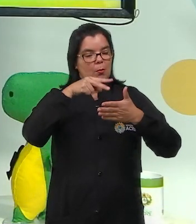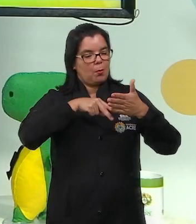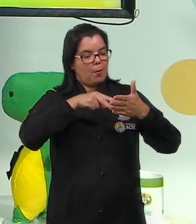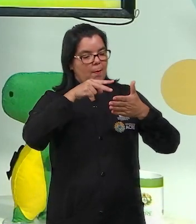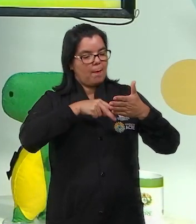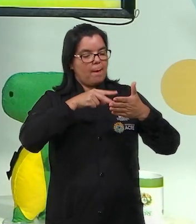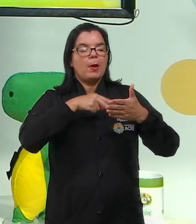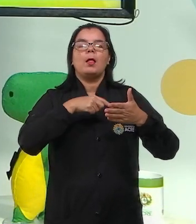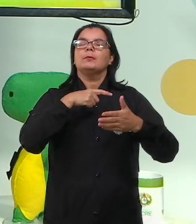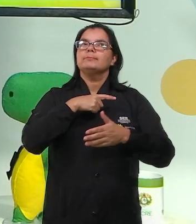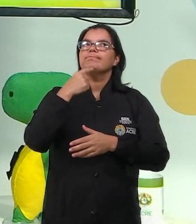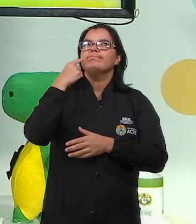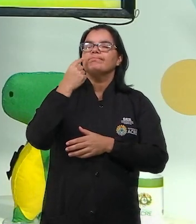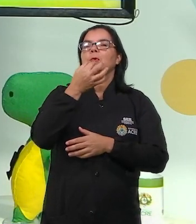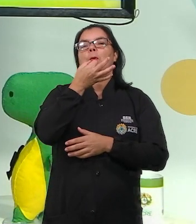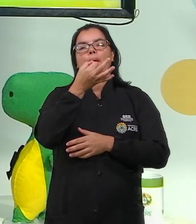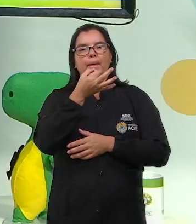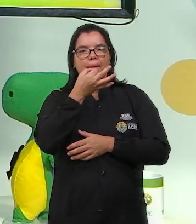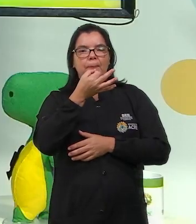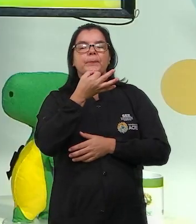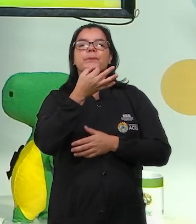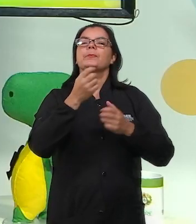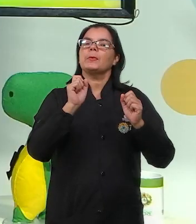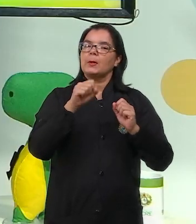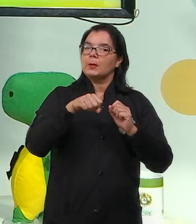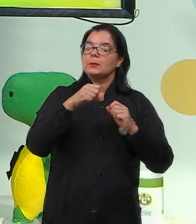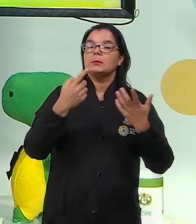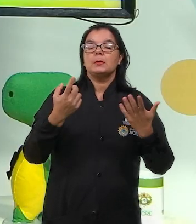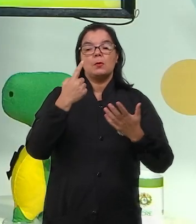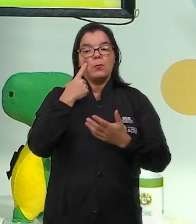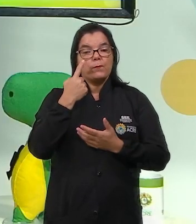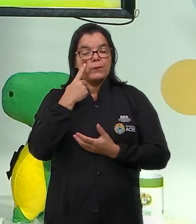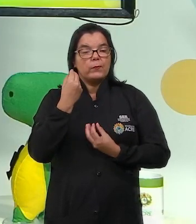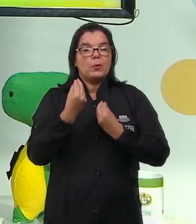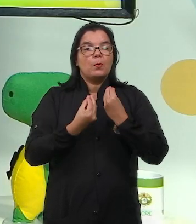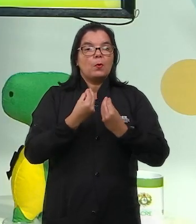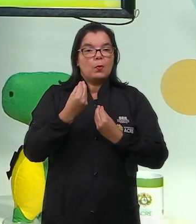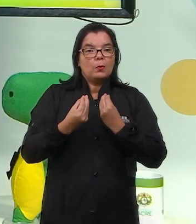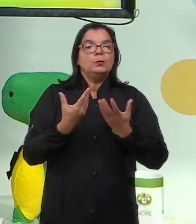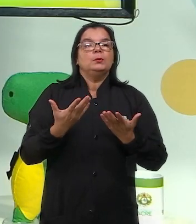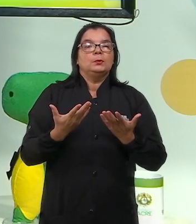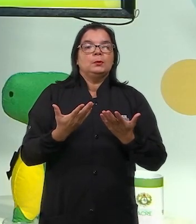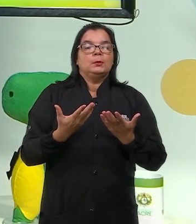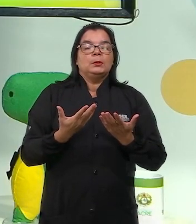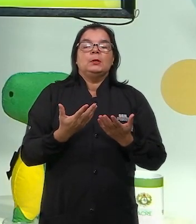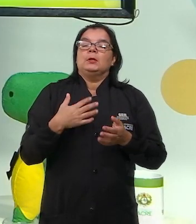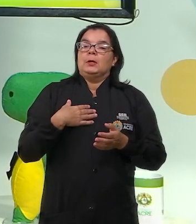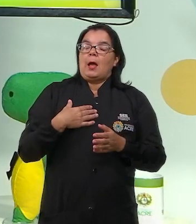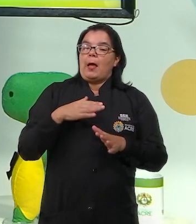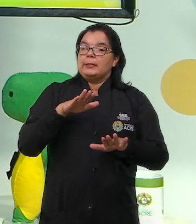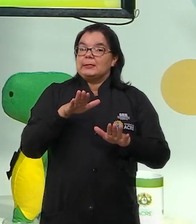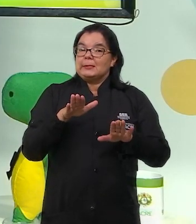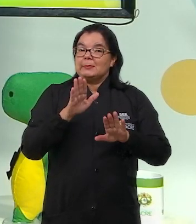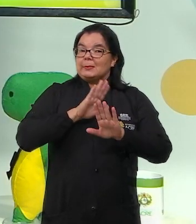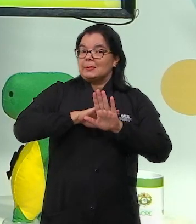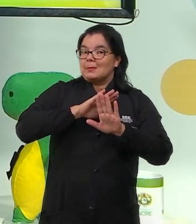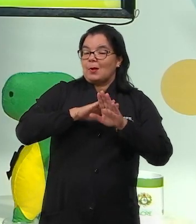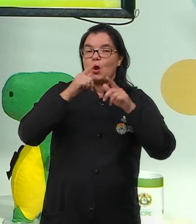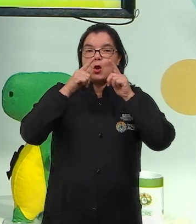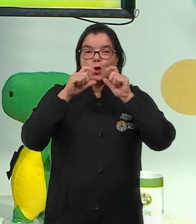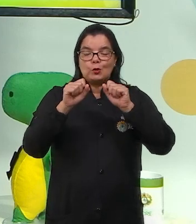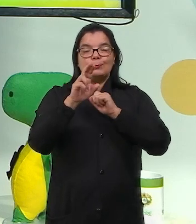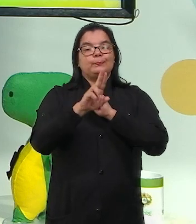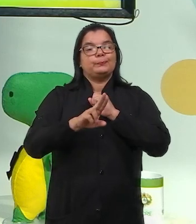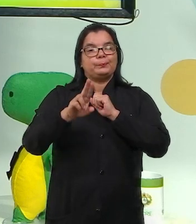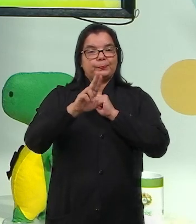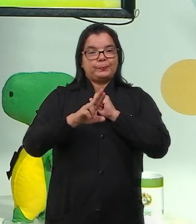se posicionar de forma crítica e observar esses disfarces, às vezes, da linguagem que é